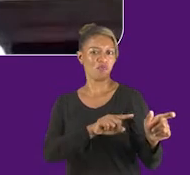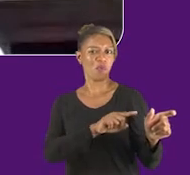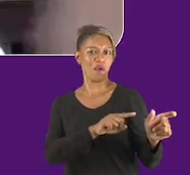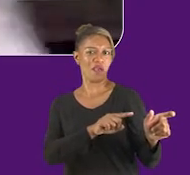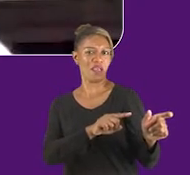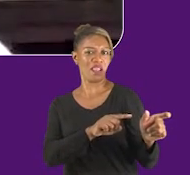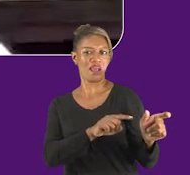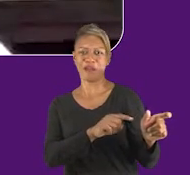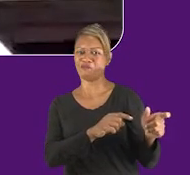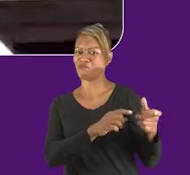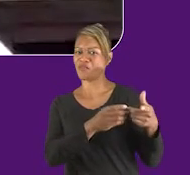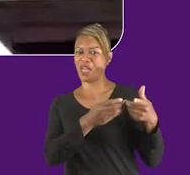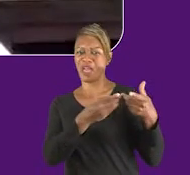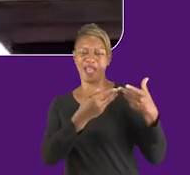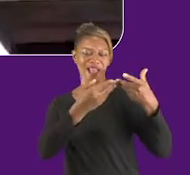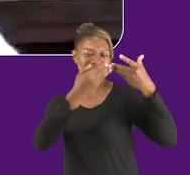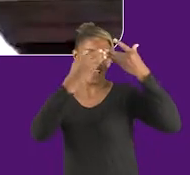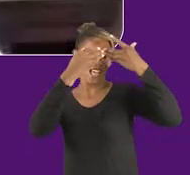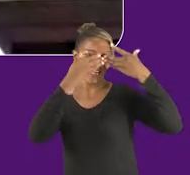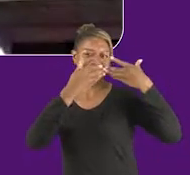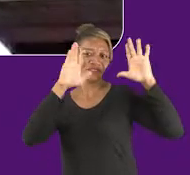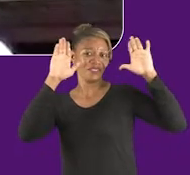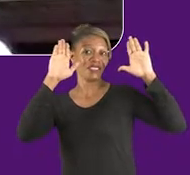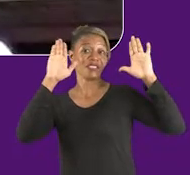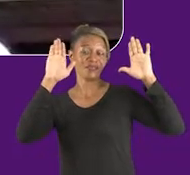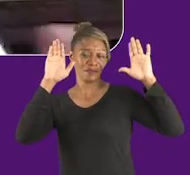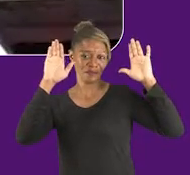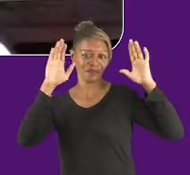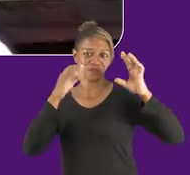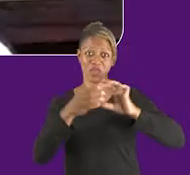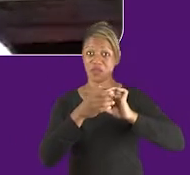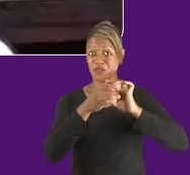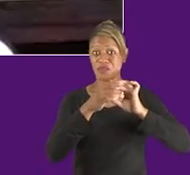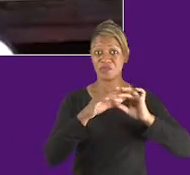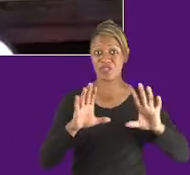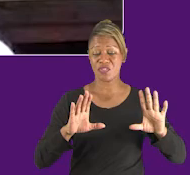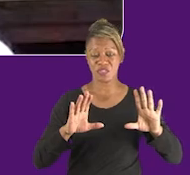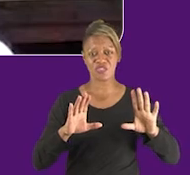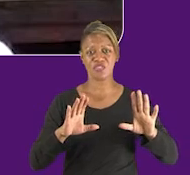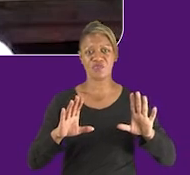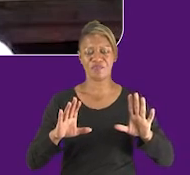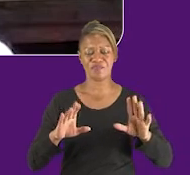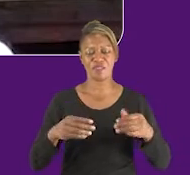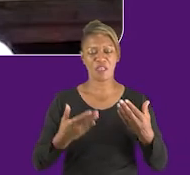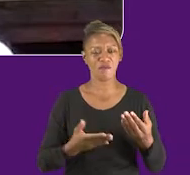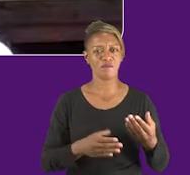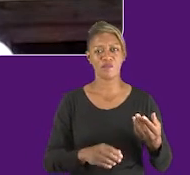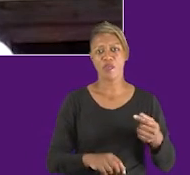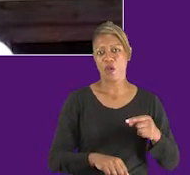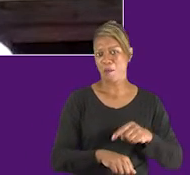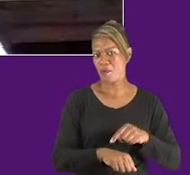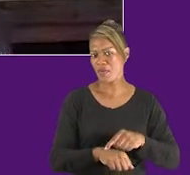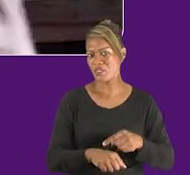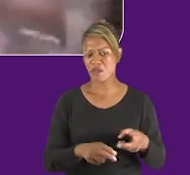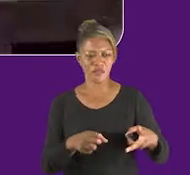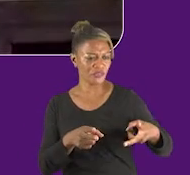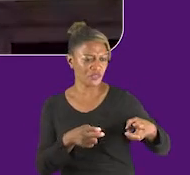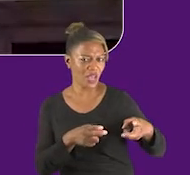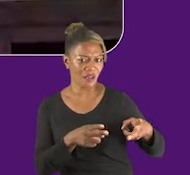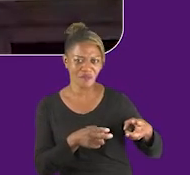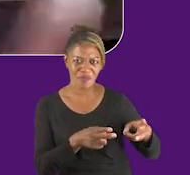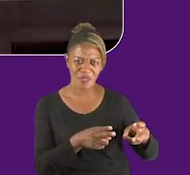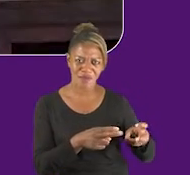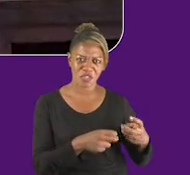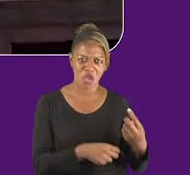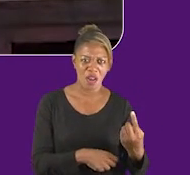aberta né digamos assim Desprovida das suas amarras né A partir do momento que a gente vai